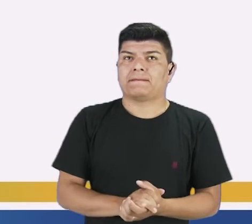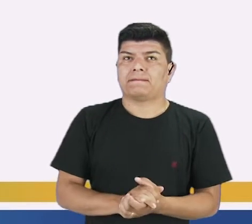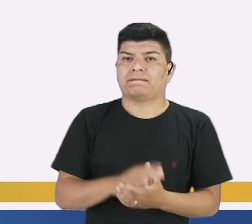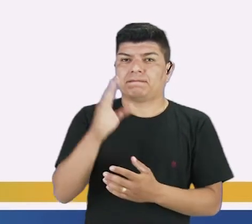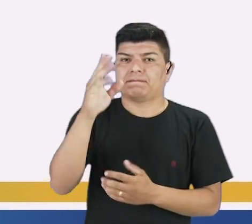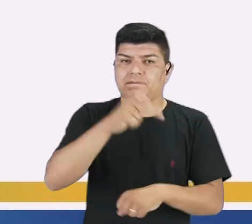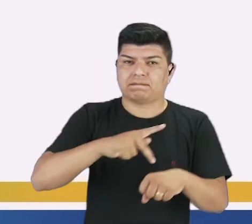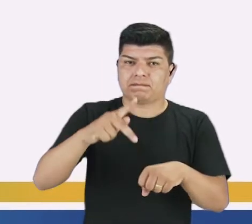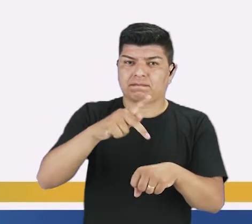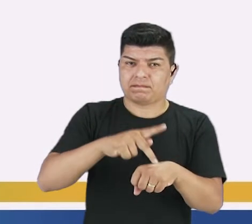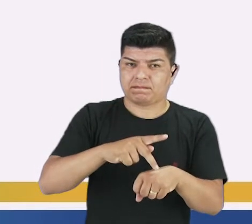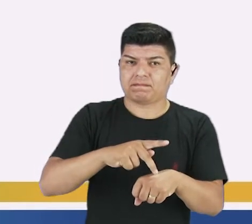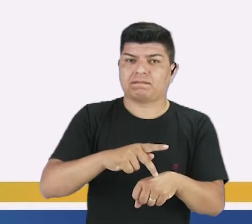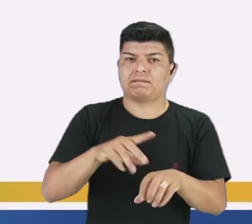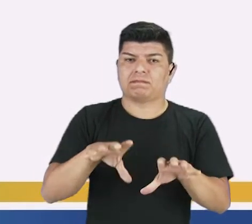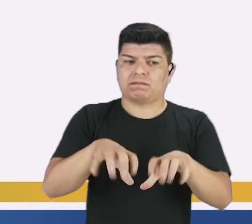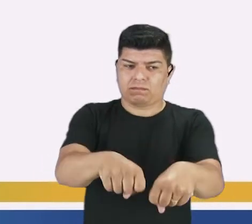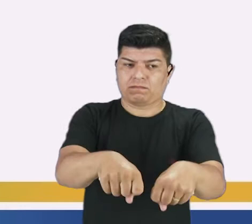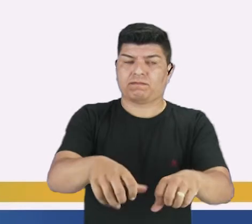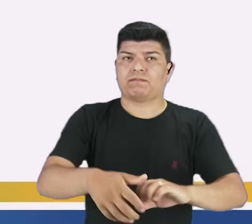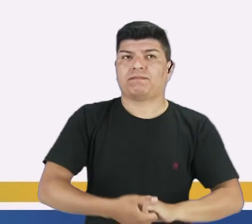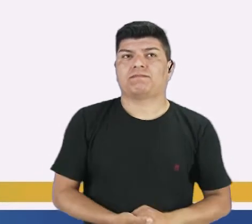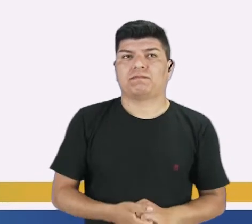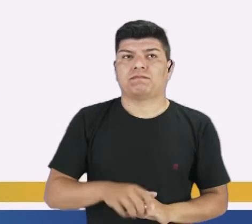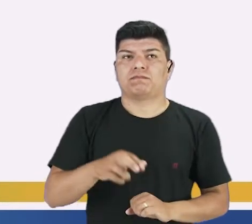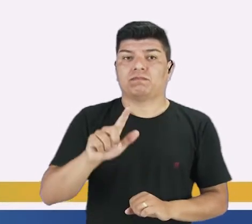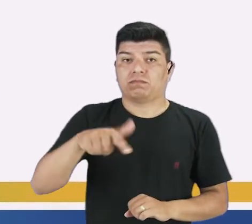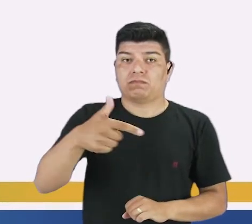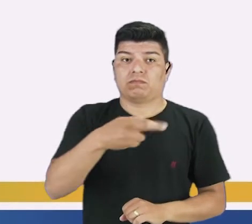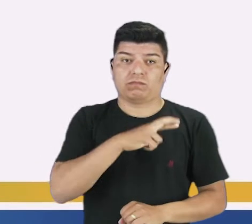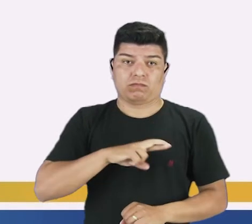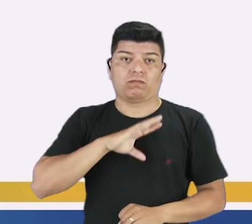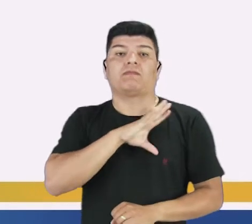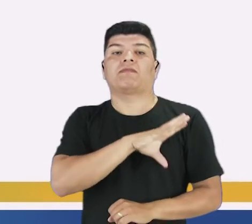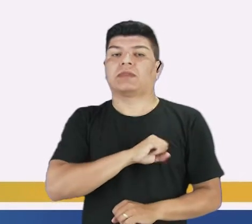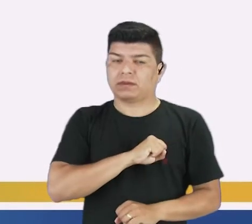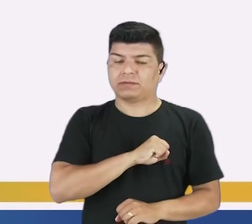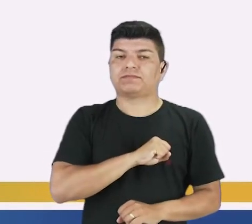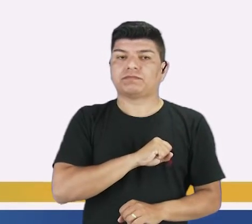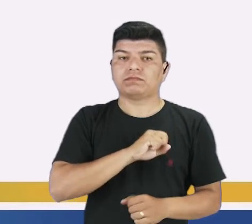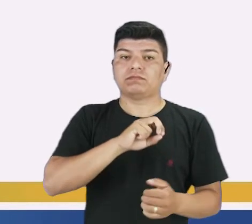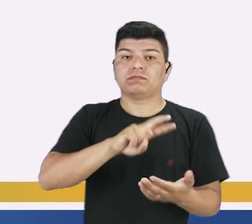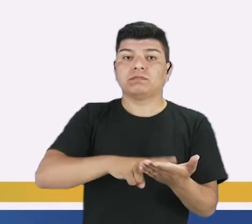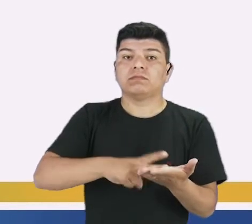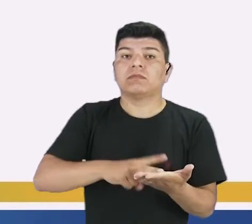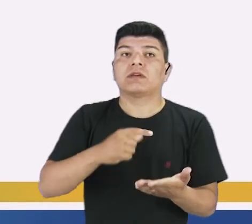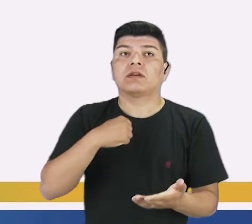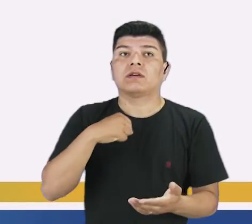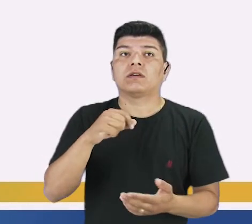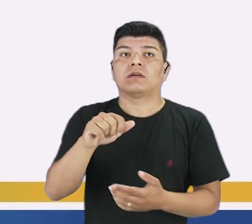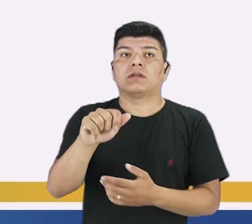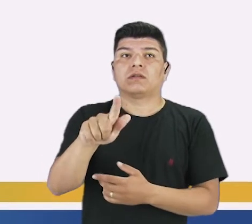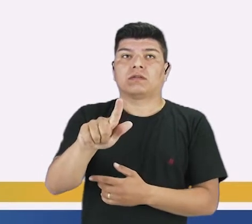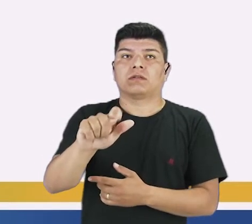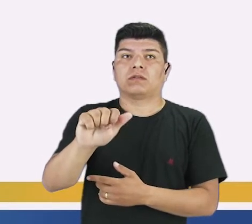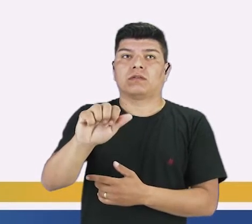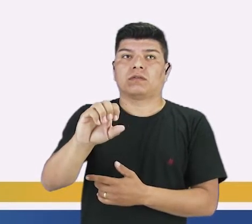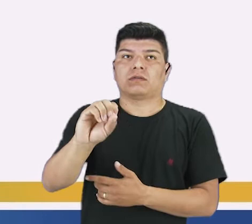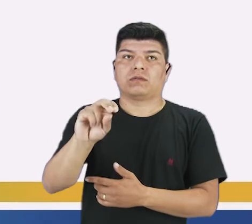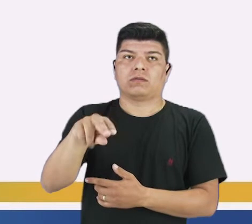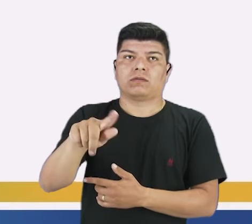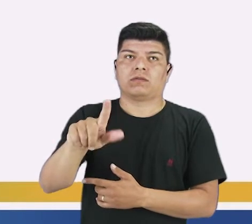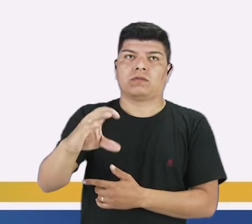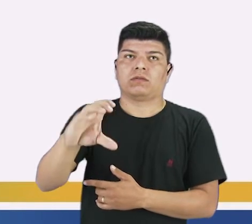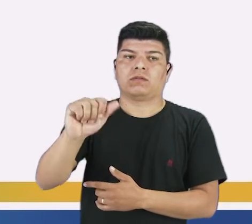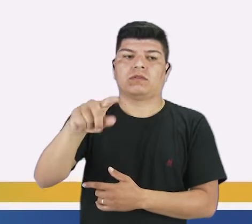nosso país colonizador. Depois veio o romantismo, essa sim, traduzido por Gonçalves Dias, José de Alencar,